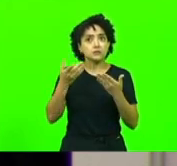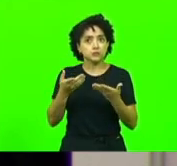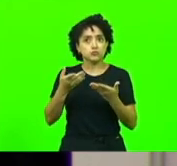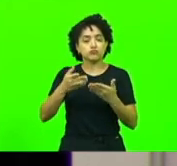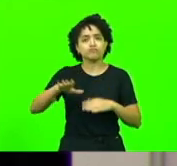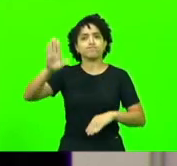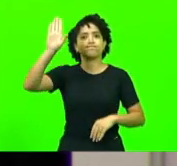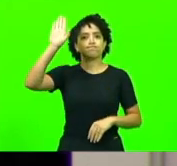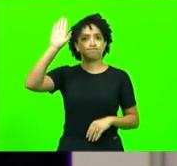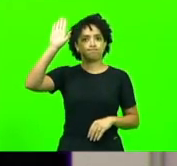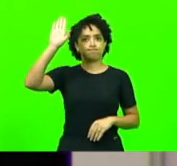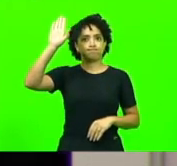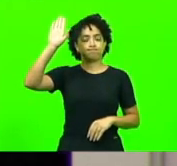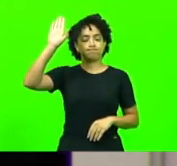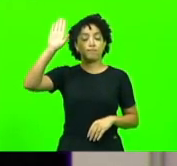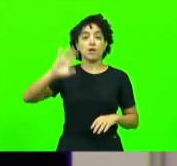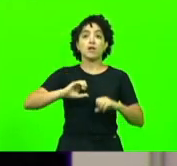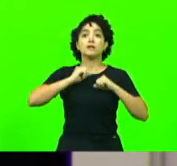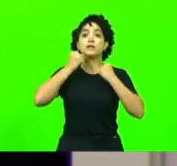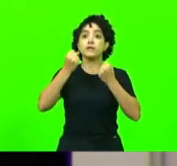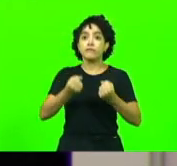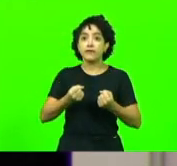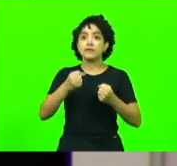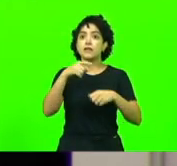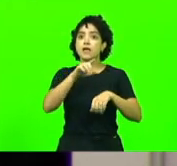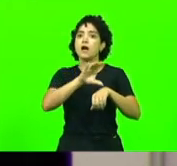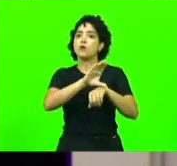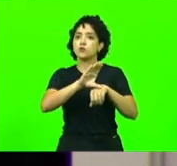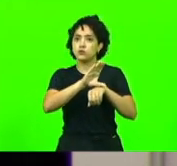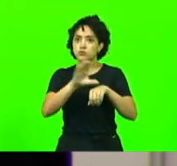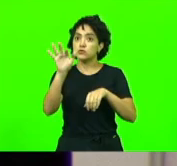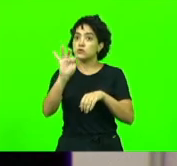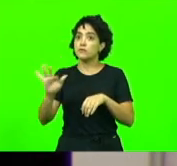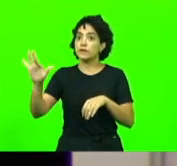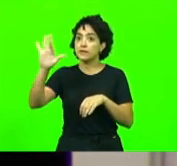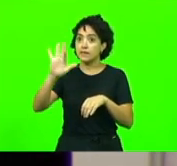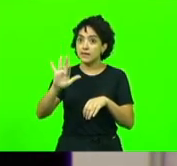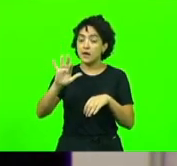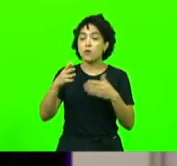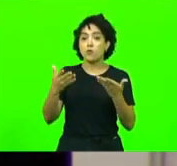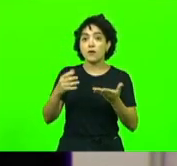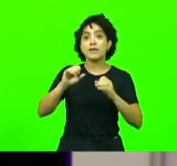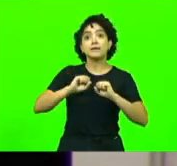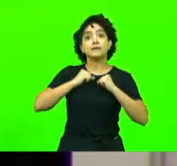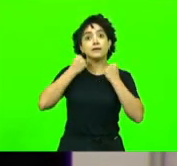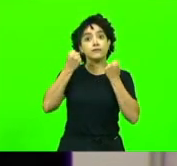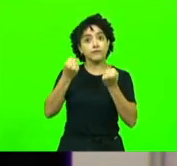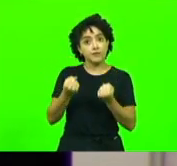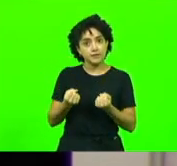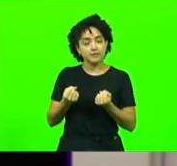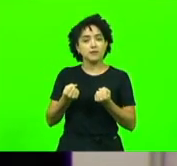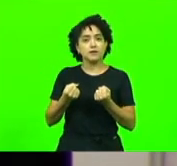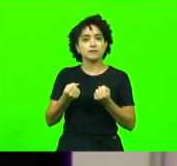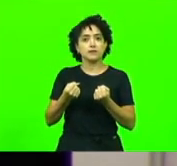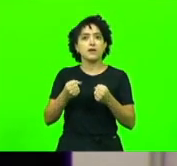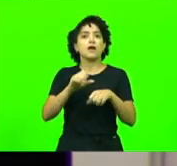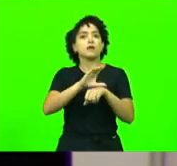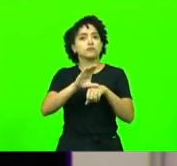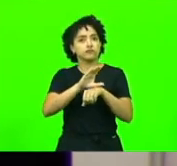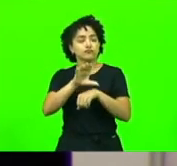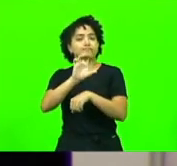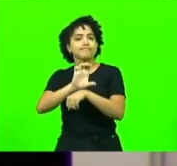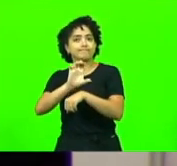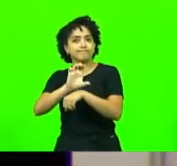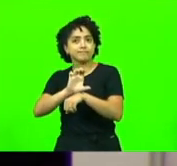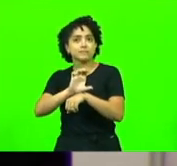juramento em defender a Constituição Federal e defender a Constituição do Estado. Constituição Federal